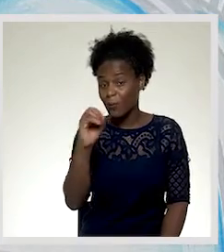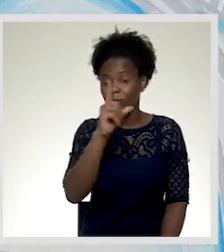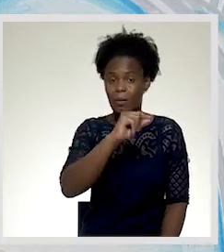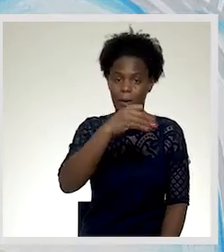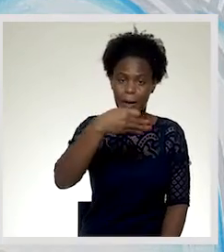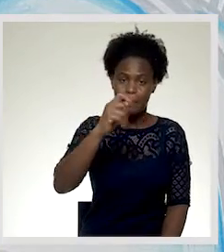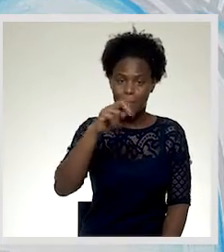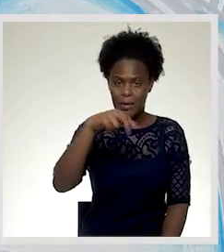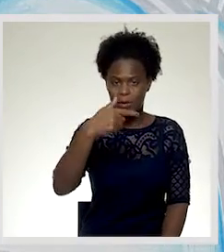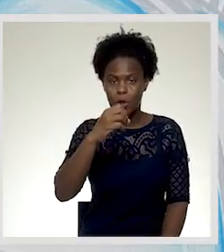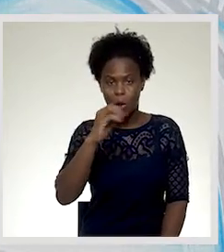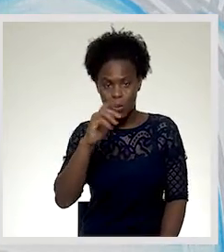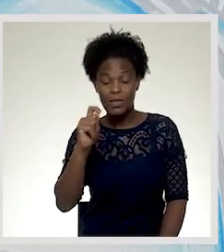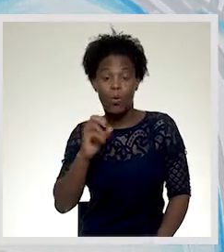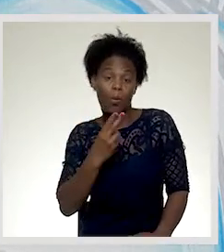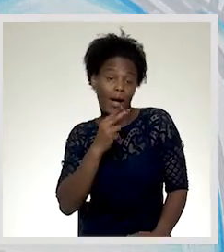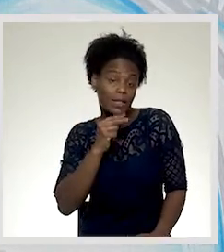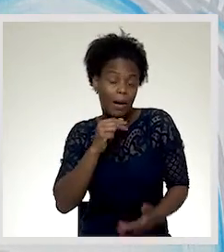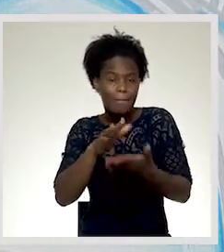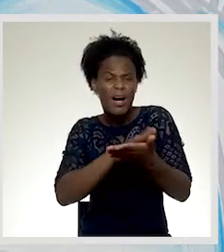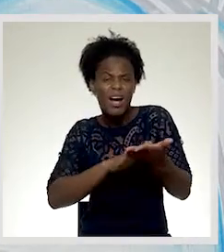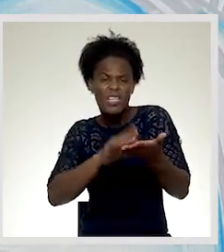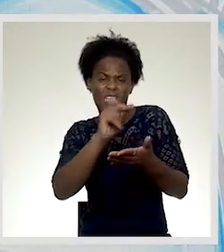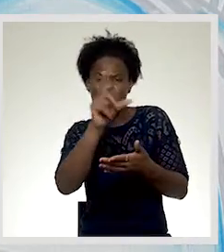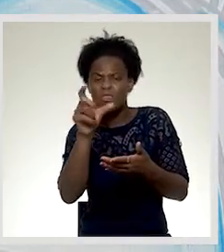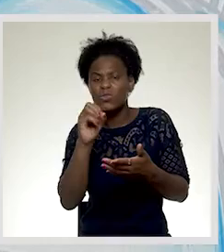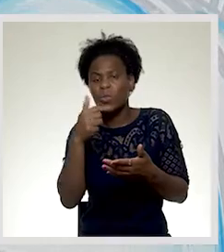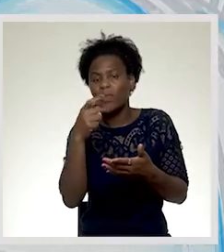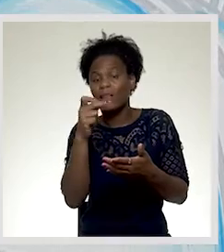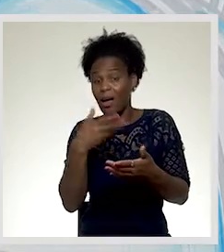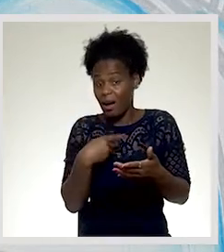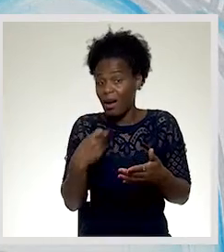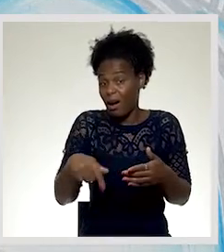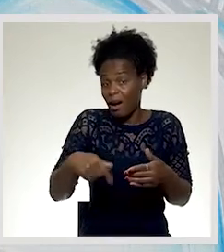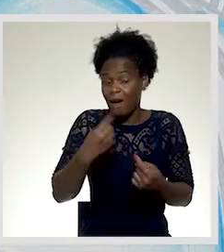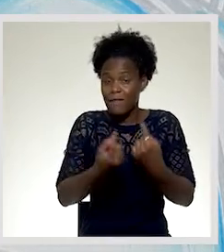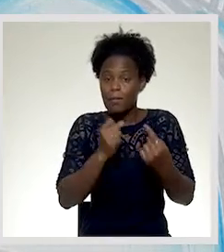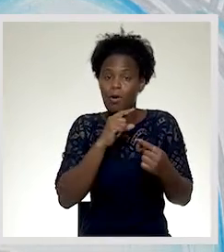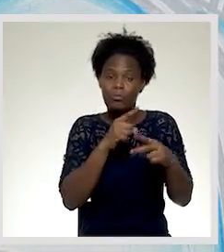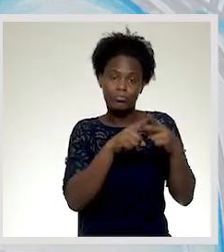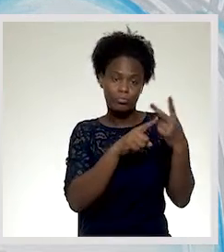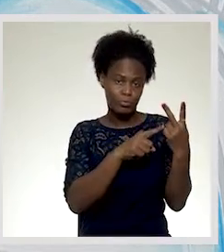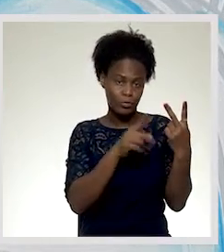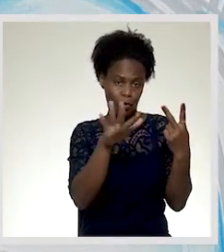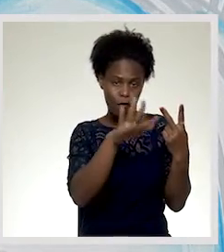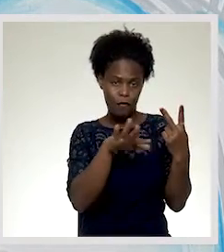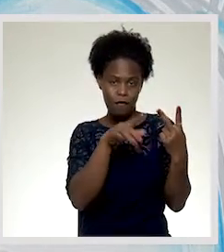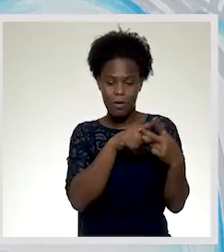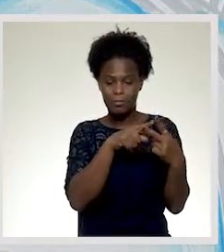uma pentose, elas possuem as bases azotadas. E essas bases azotadas, por vezes, podem apresentar-se de